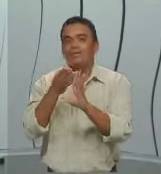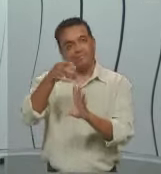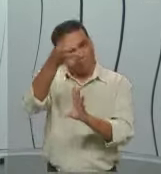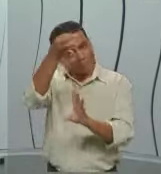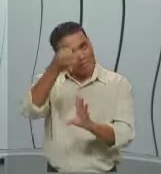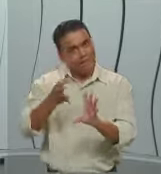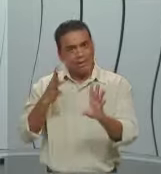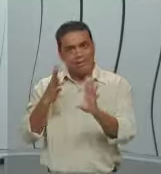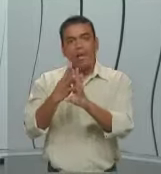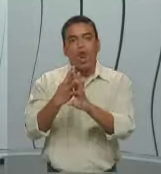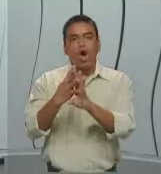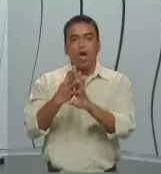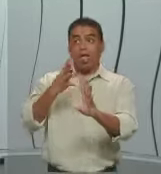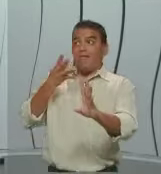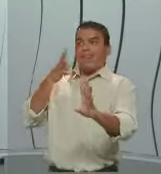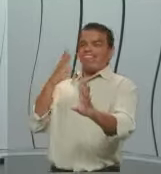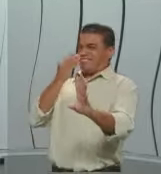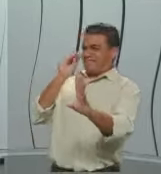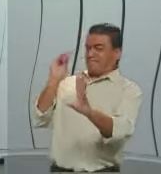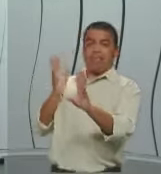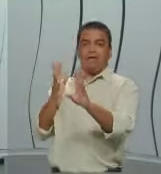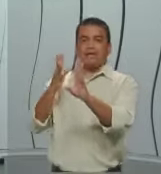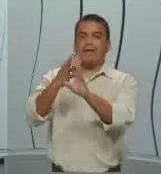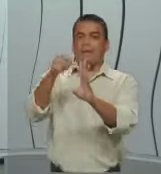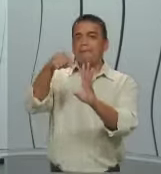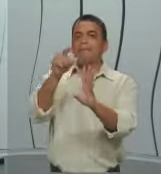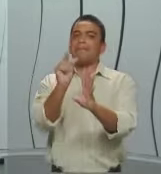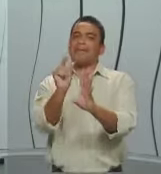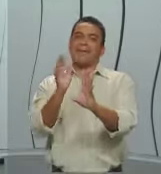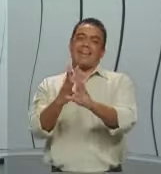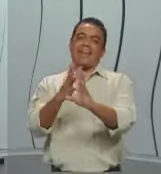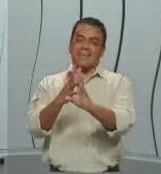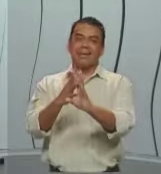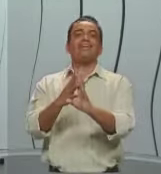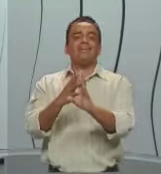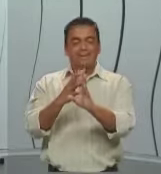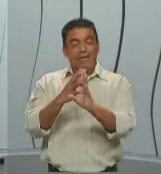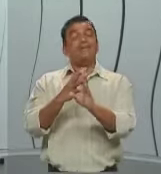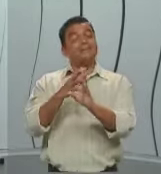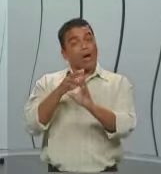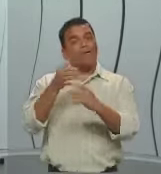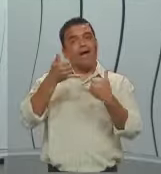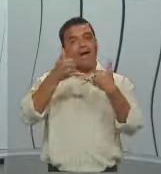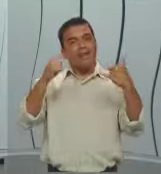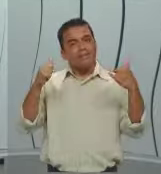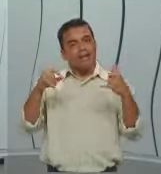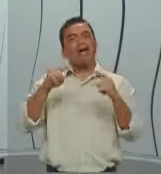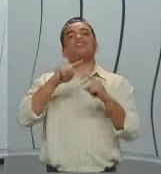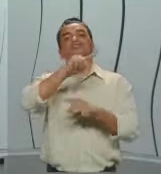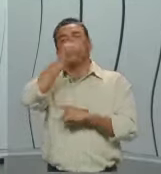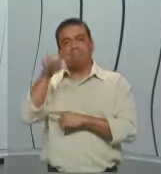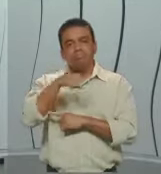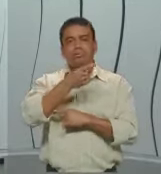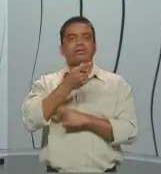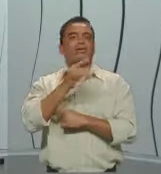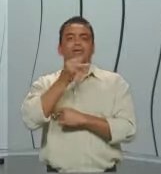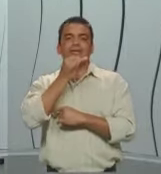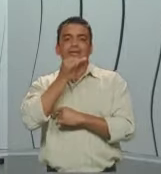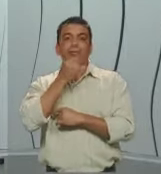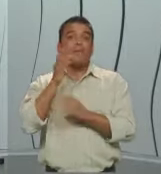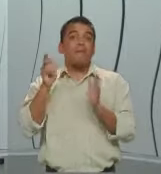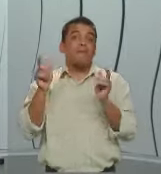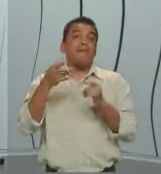a menor, né, gente? E é isso que a corrente elétrica vai fazer também. Ela vai ter preferência em passar pelo caminho de